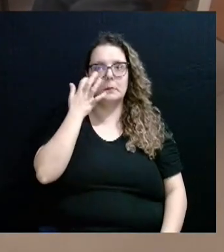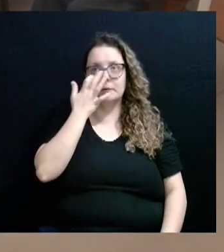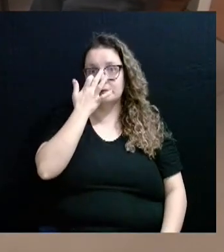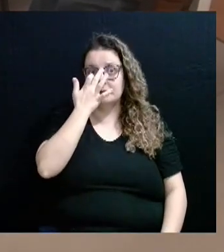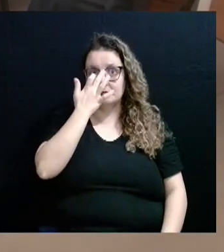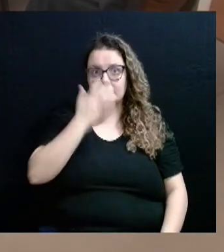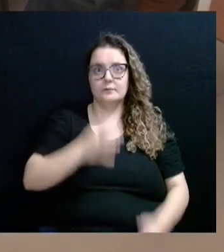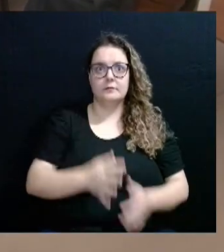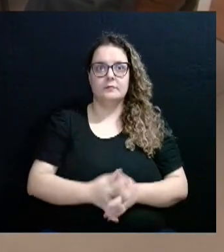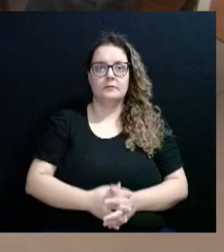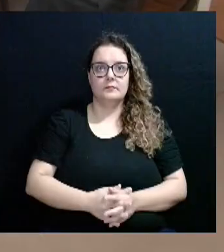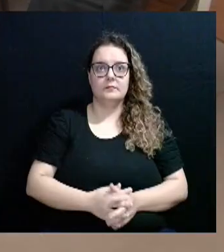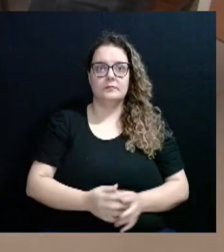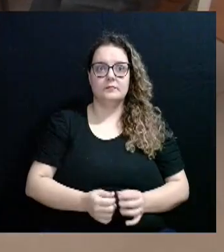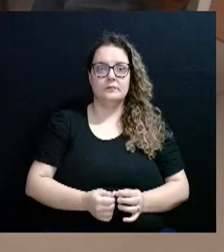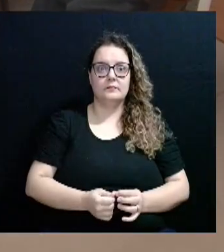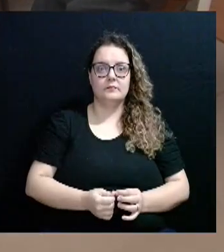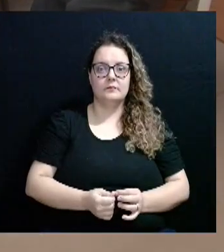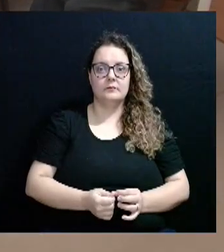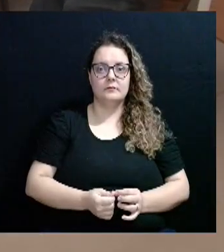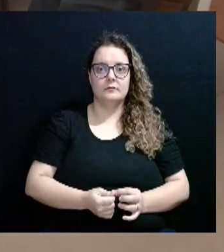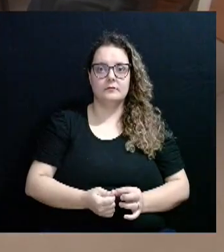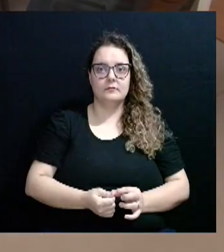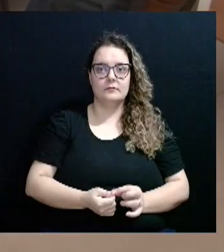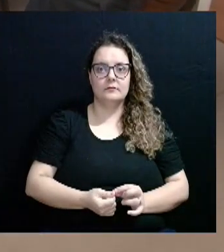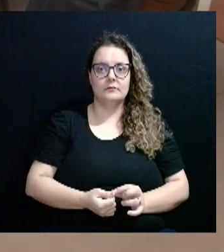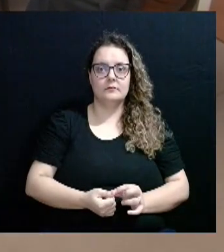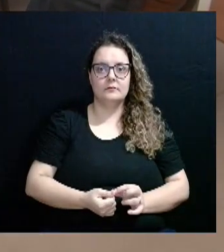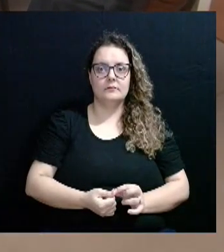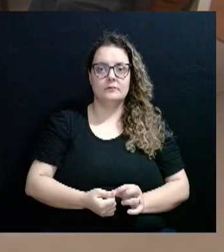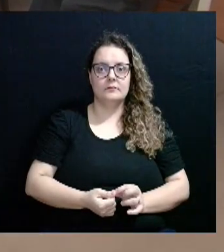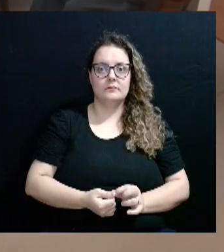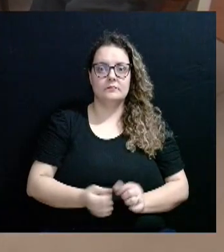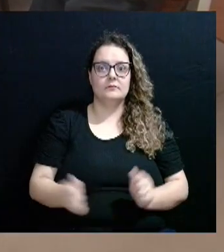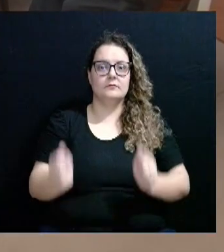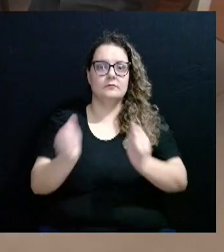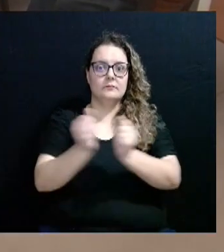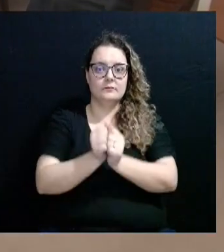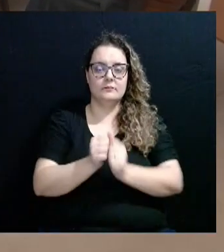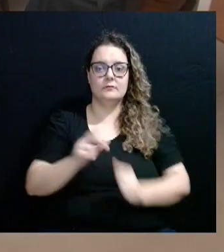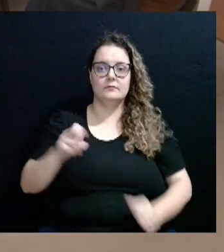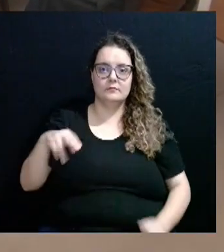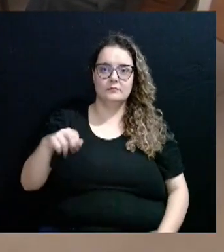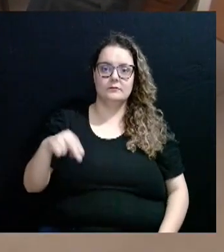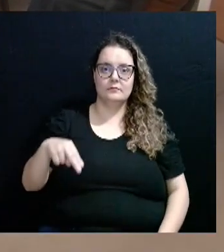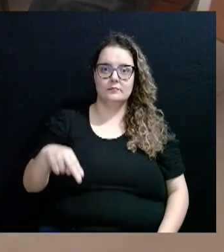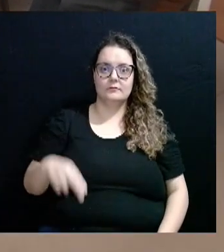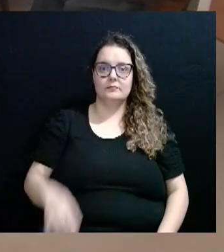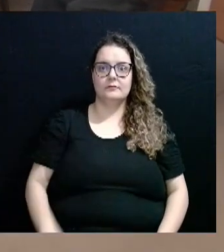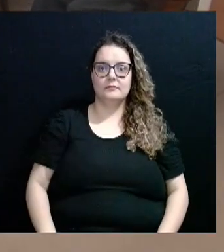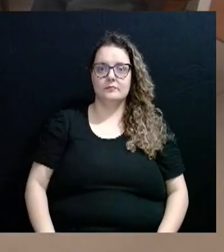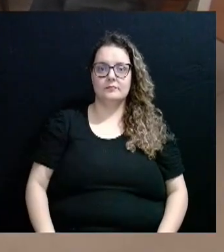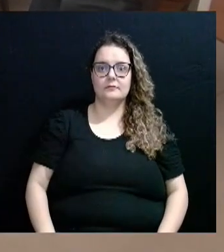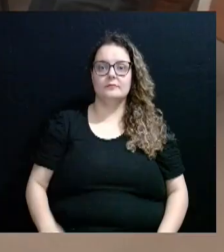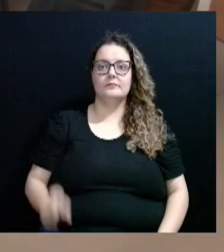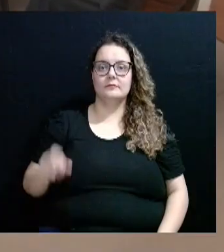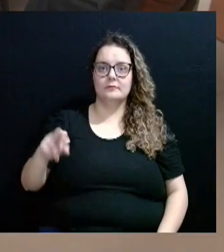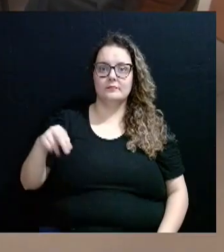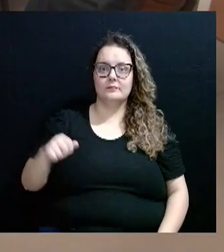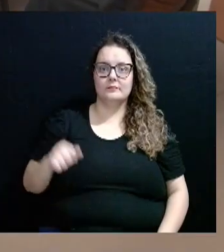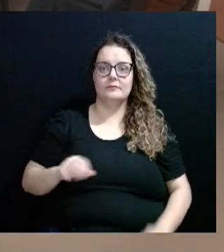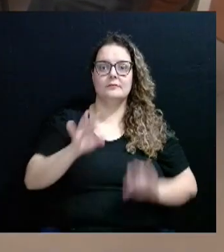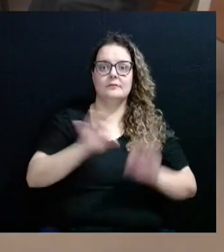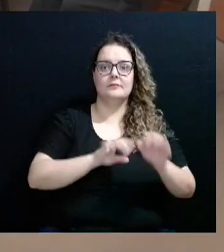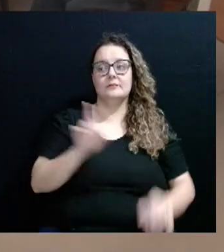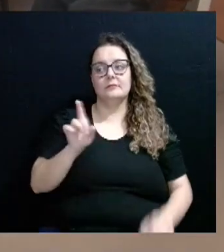Na verdade, eu me aproximei do Renan, foi numa atividade que o Renato organizou lá no Paraná, que